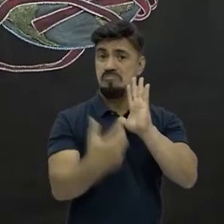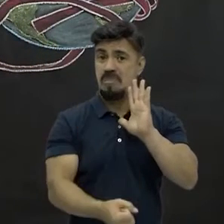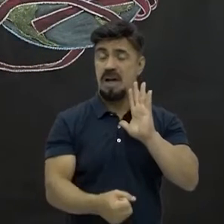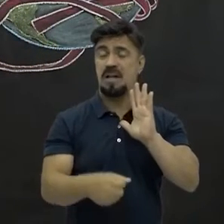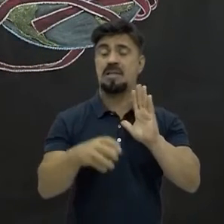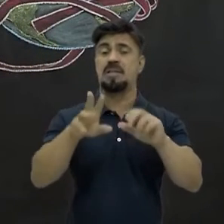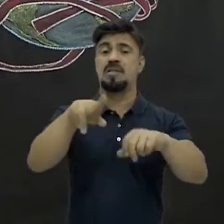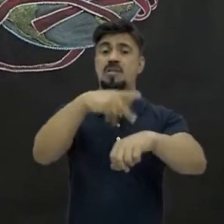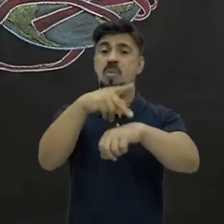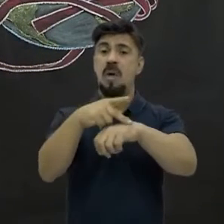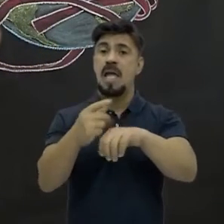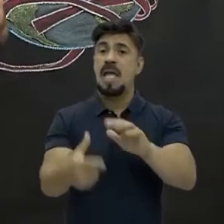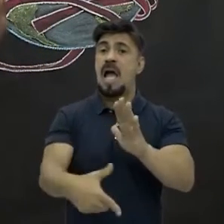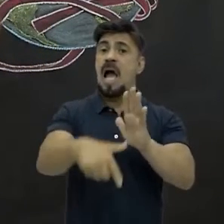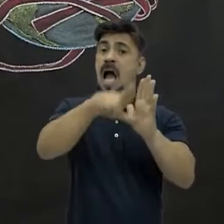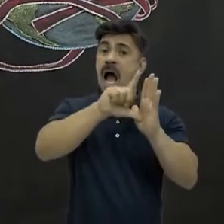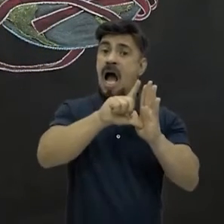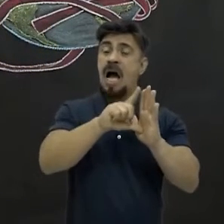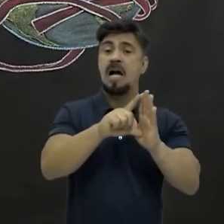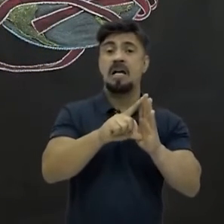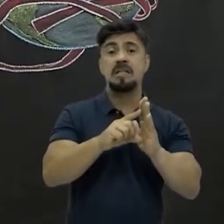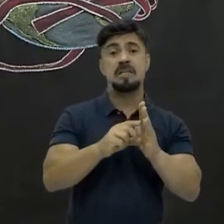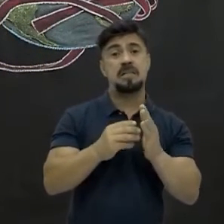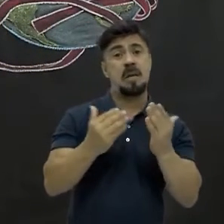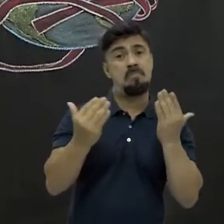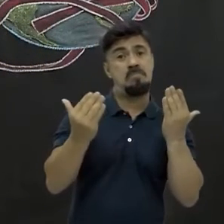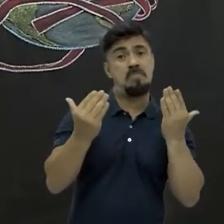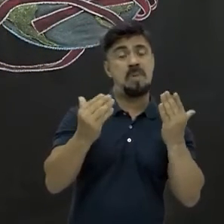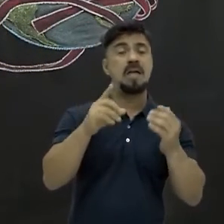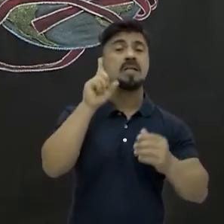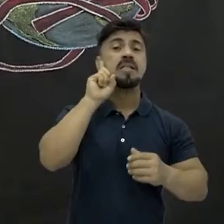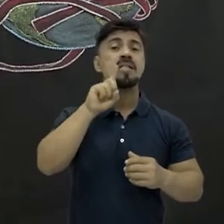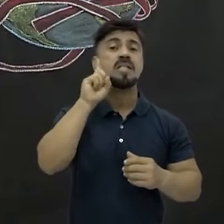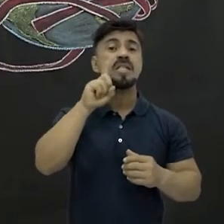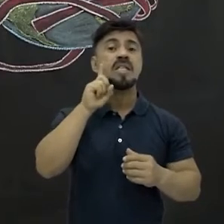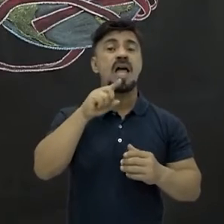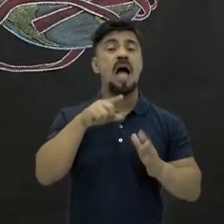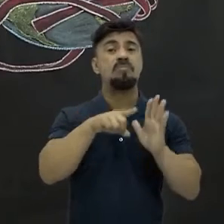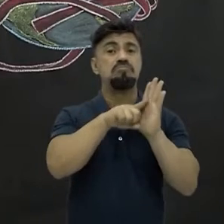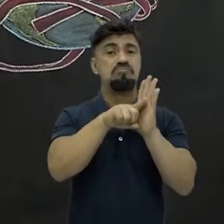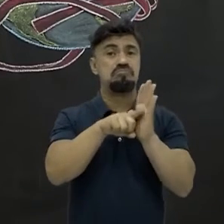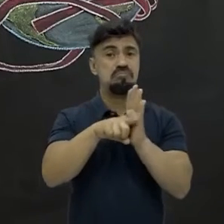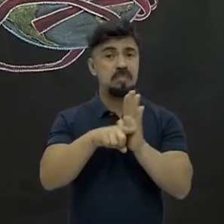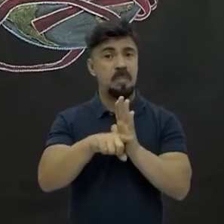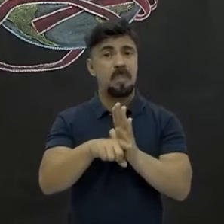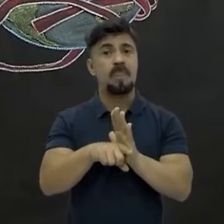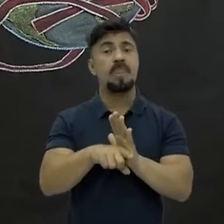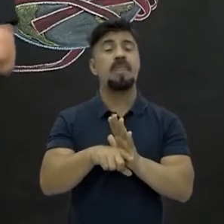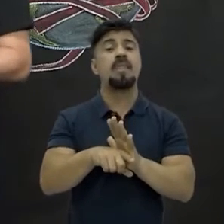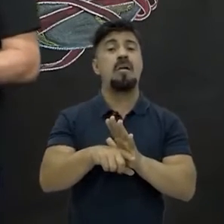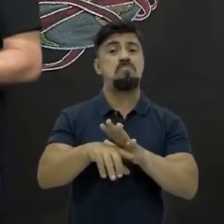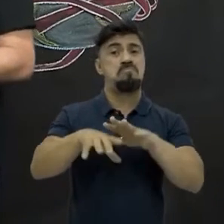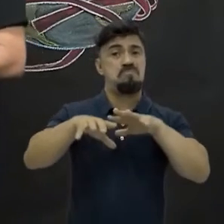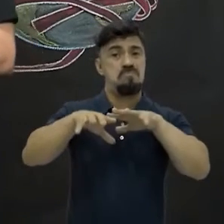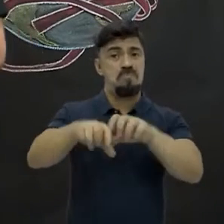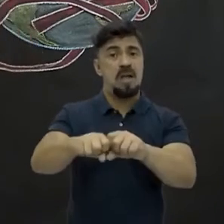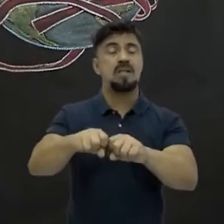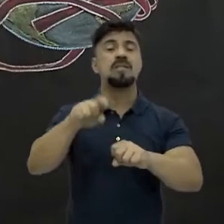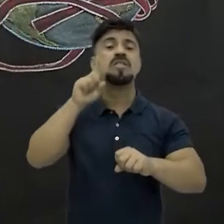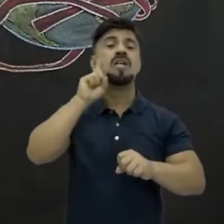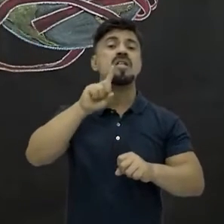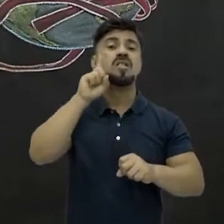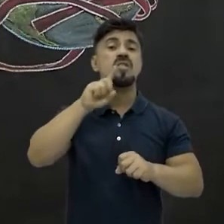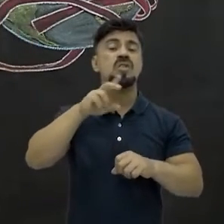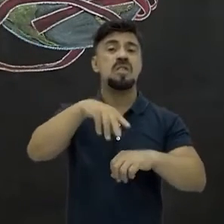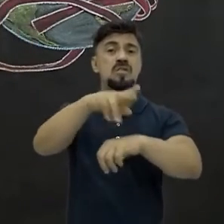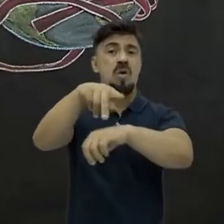países tinha que passar pelo crivo do Congresso norte-americano. Tamanha era a dominação que os Estados Unidos tinham